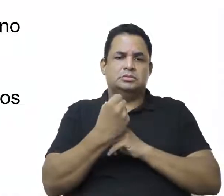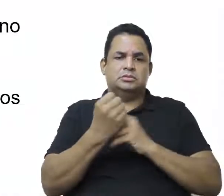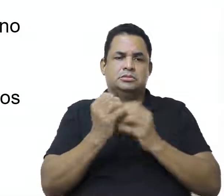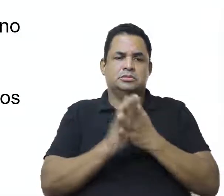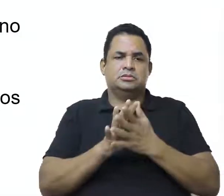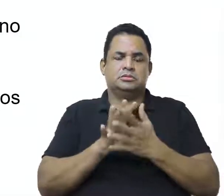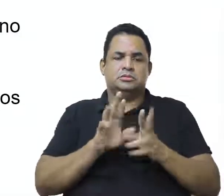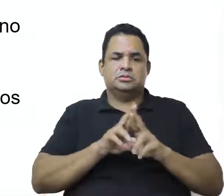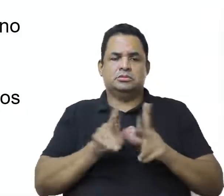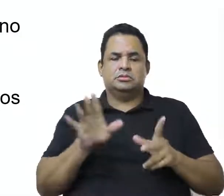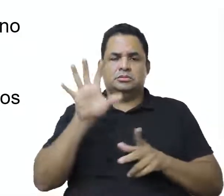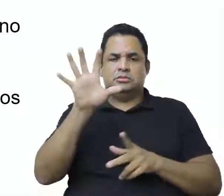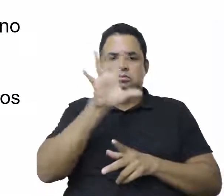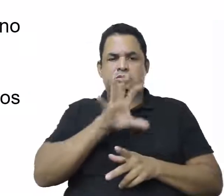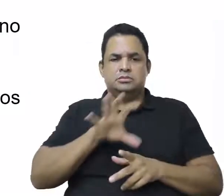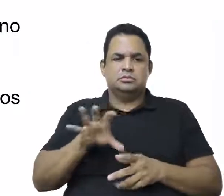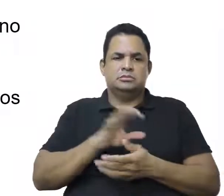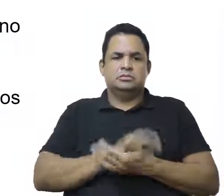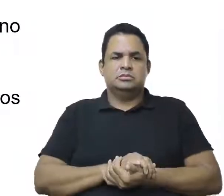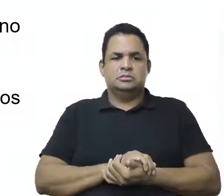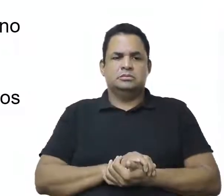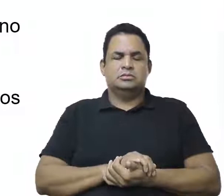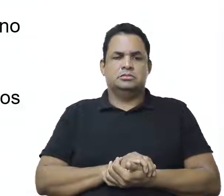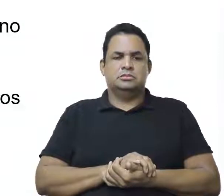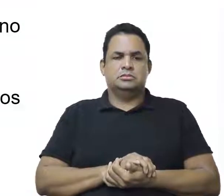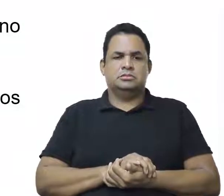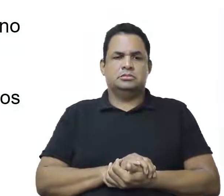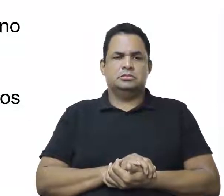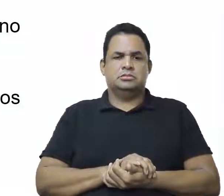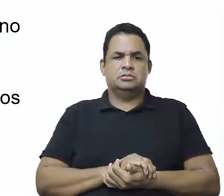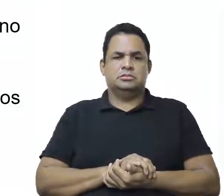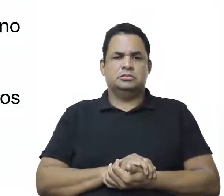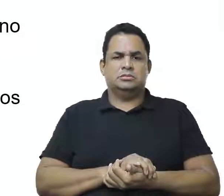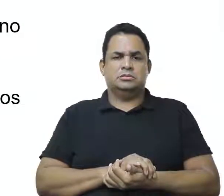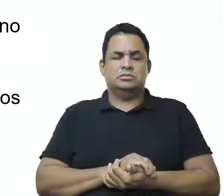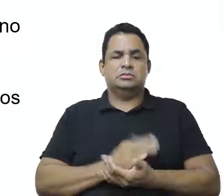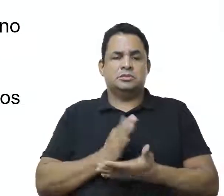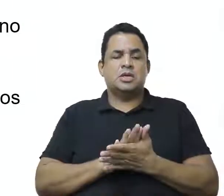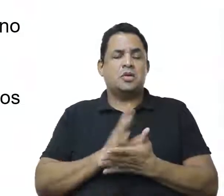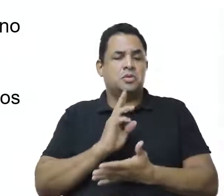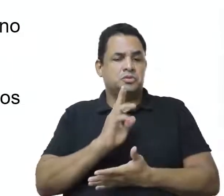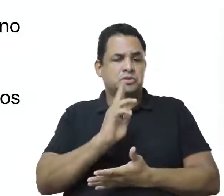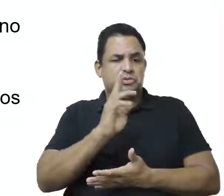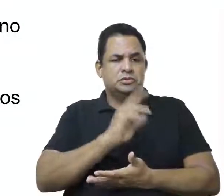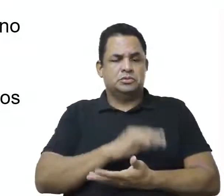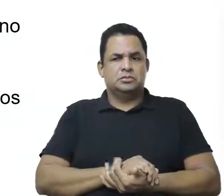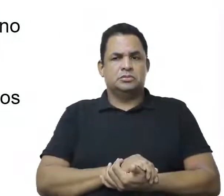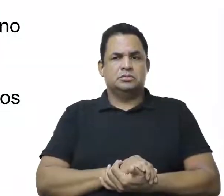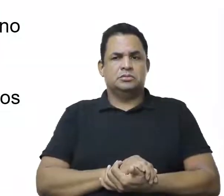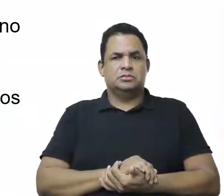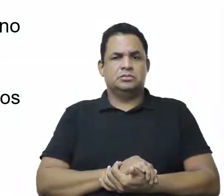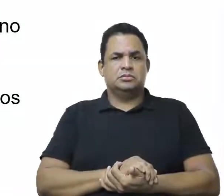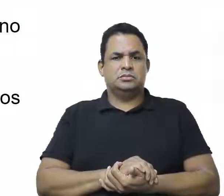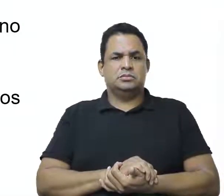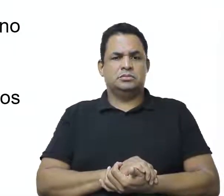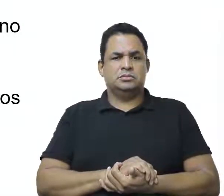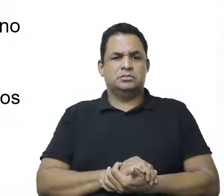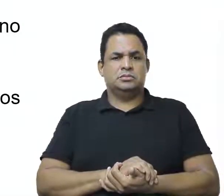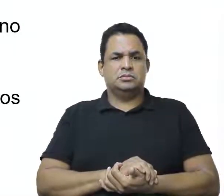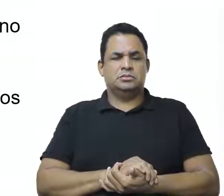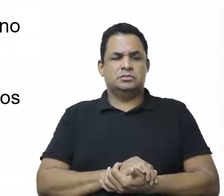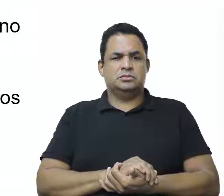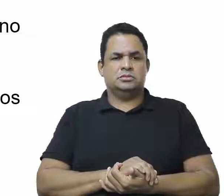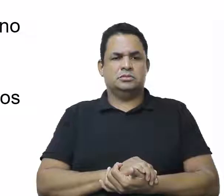diferentes regiões, tá certo? Dentro do mundo globalizado, isso só se perpetuou. Então, a C é a